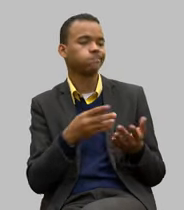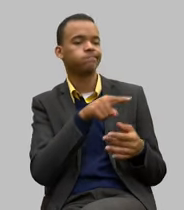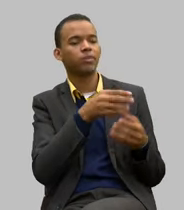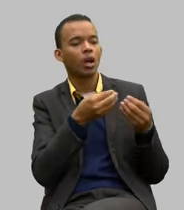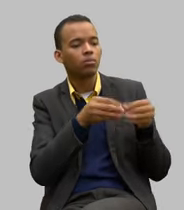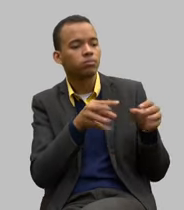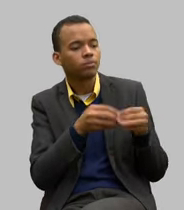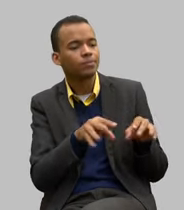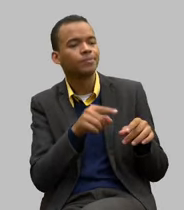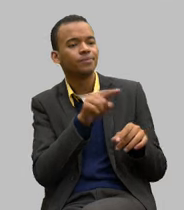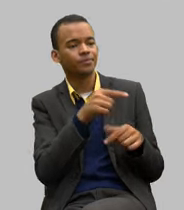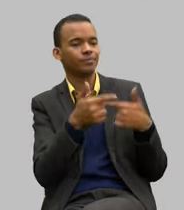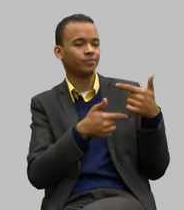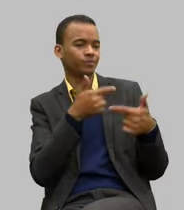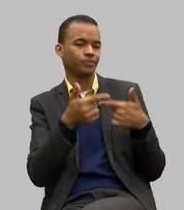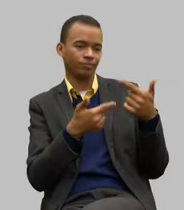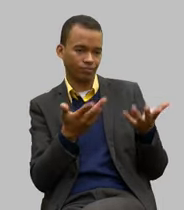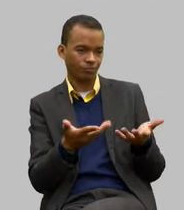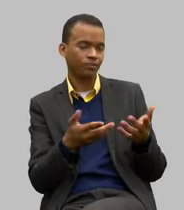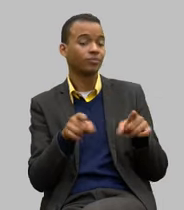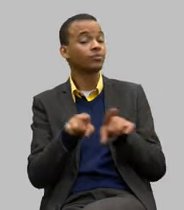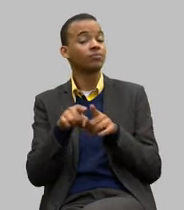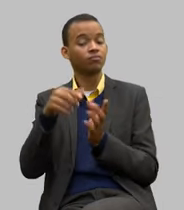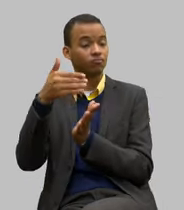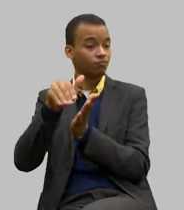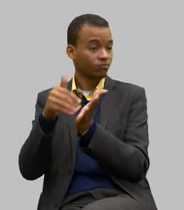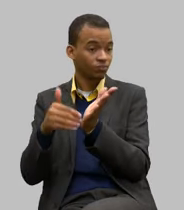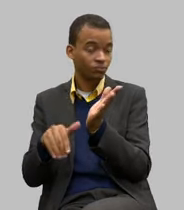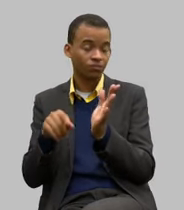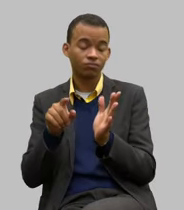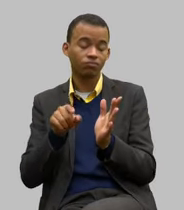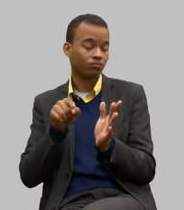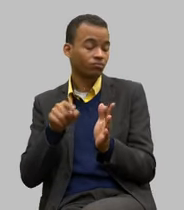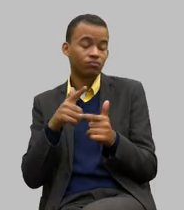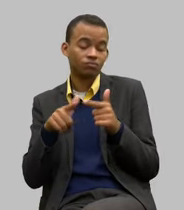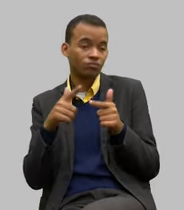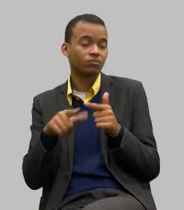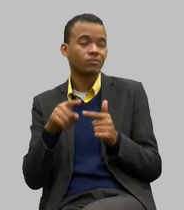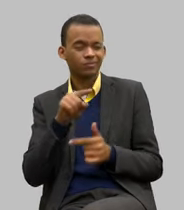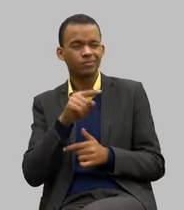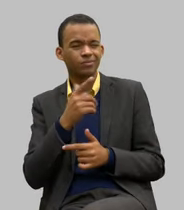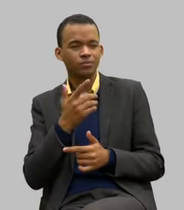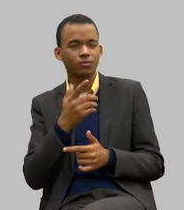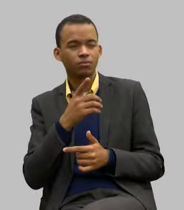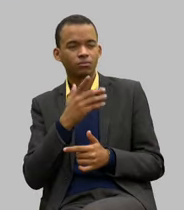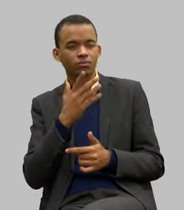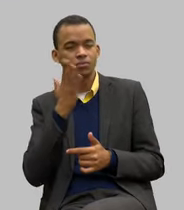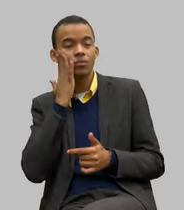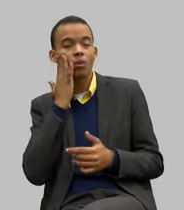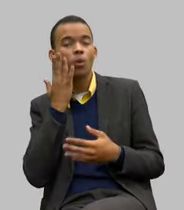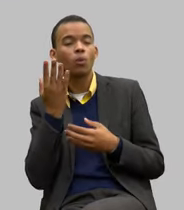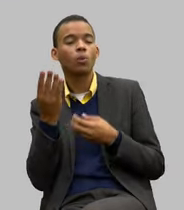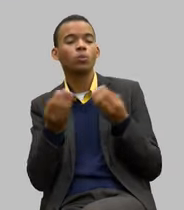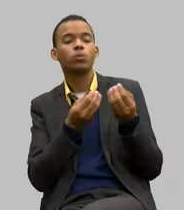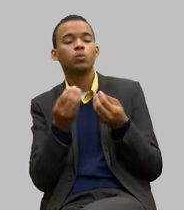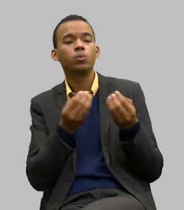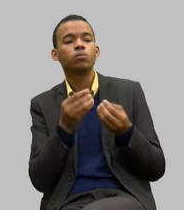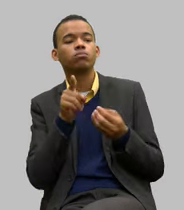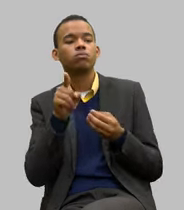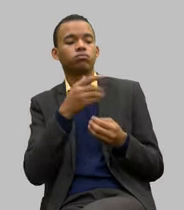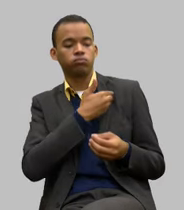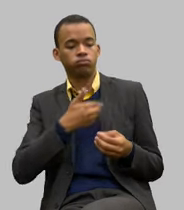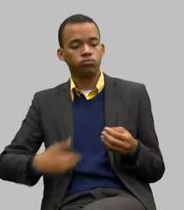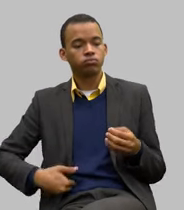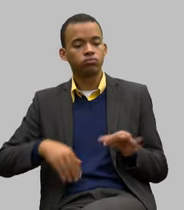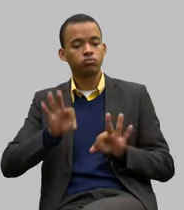próprios trabalhos da secretaria sim eh o senhor tem noção de de de quando o governo pretende enviar o